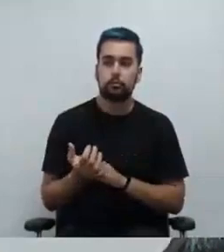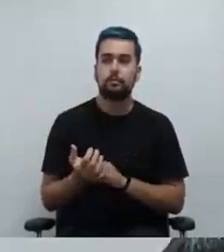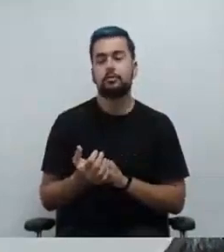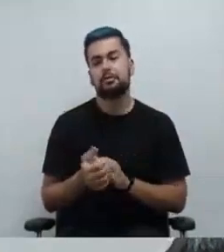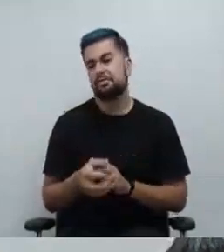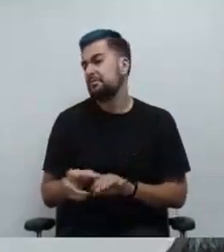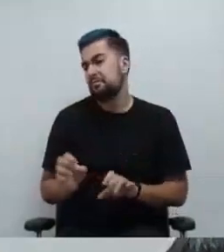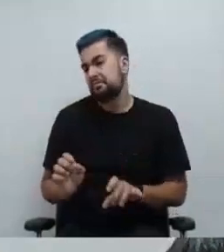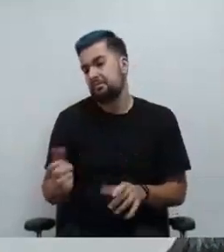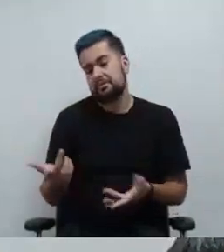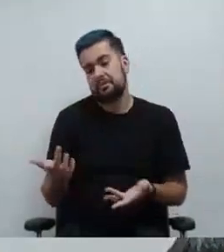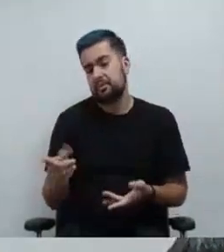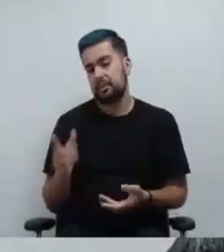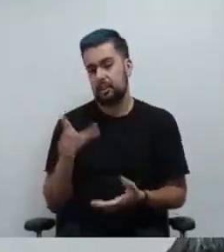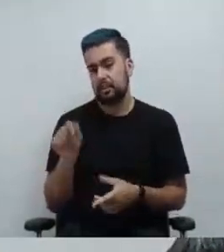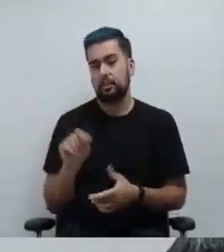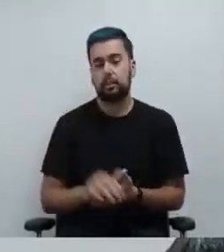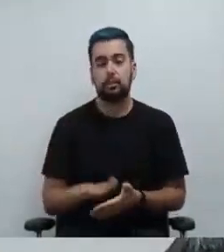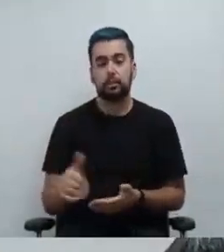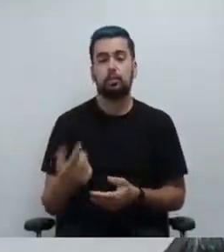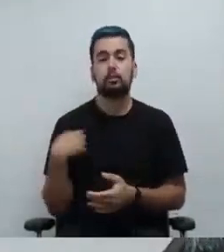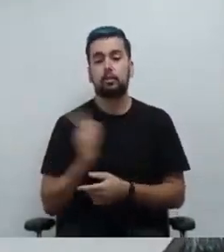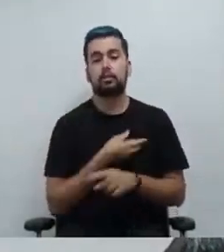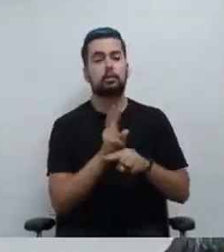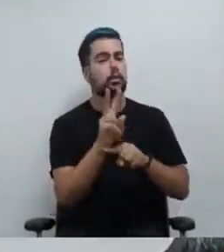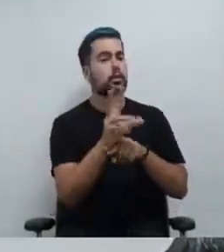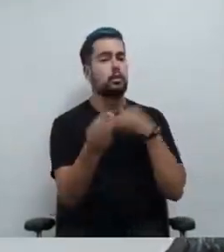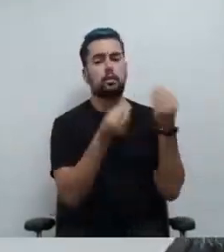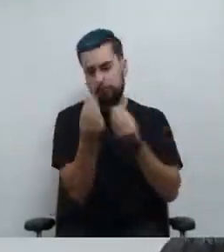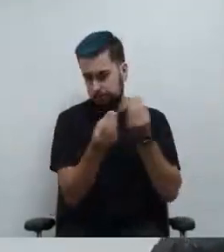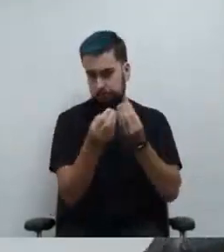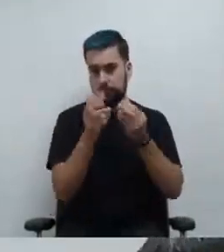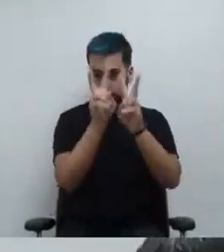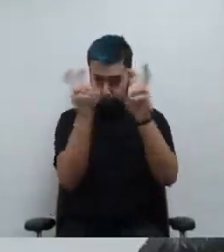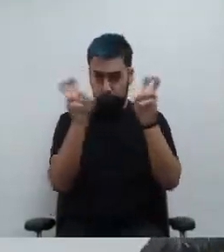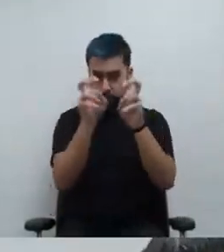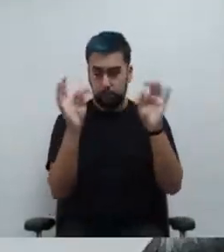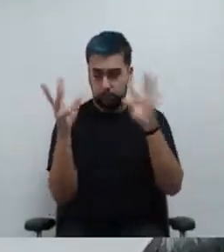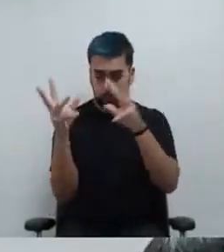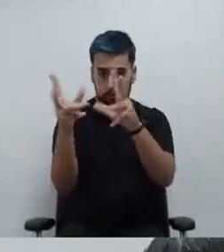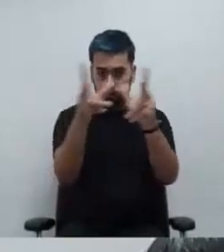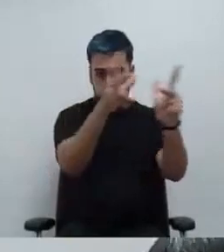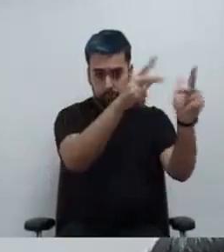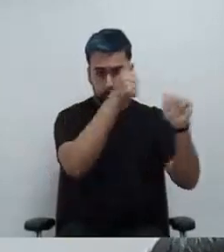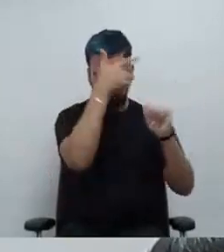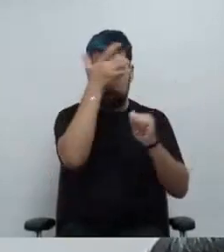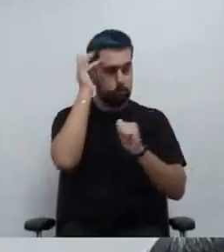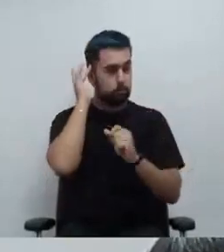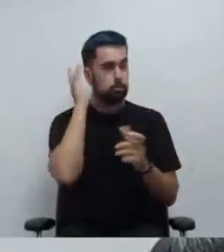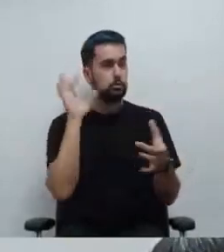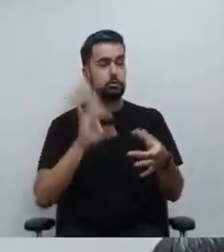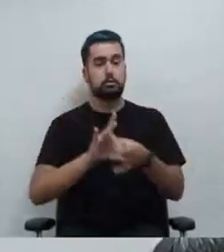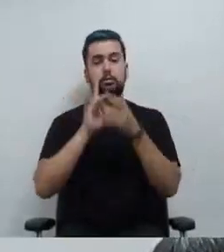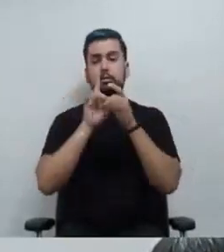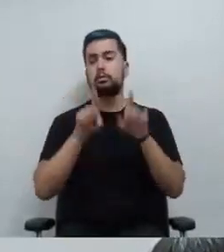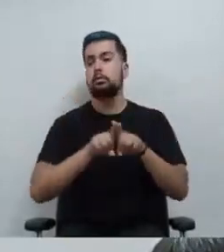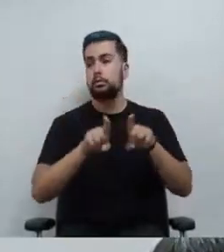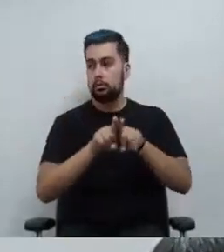enfim, e como nós podemos tratar disso. Acho que é uma questão que envolve todos os atores aqui da Defensoria.